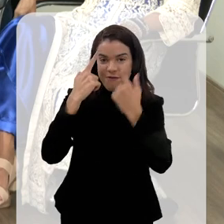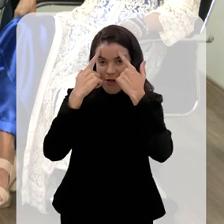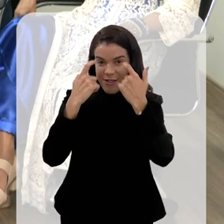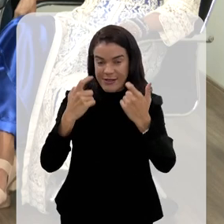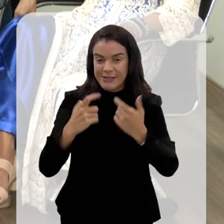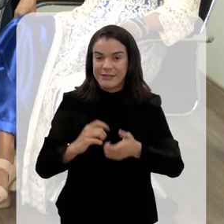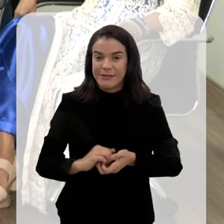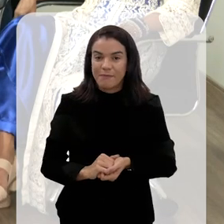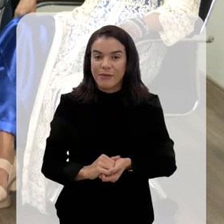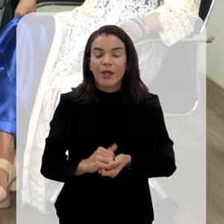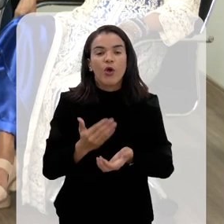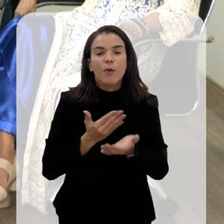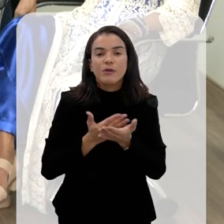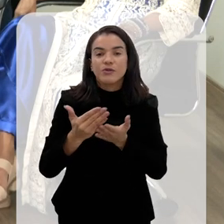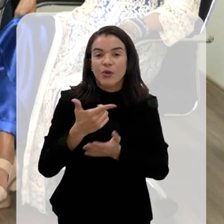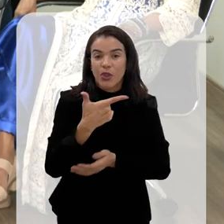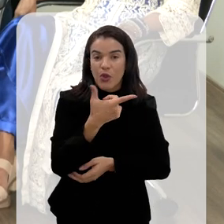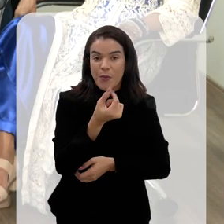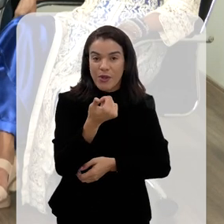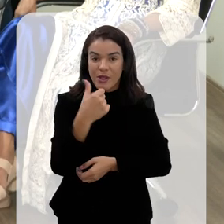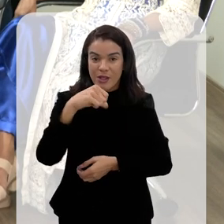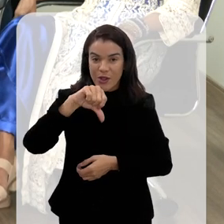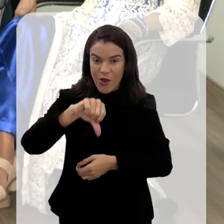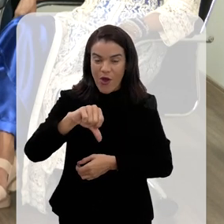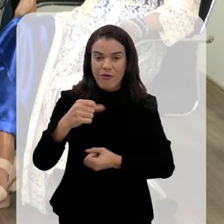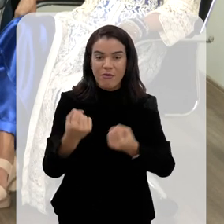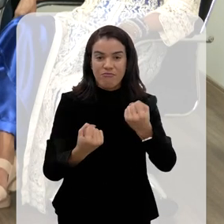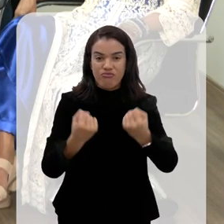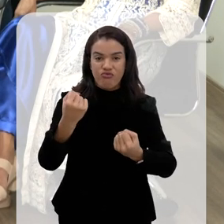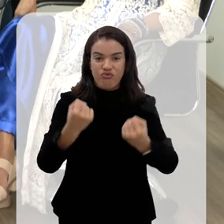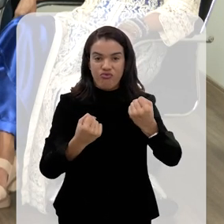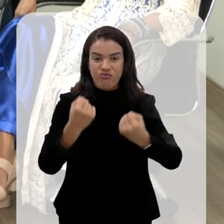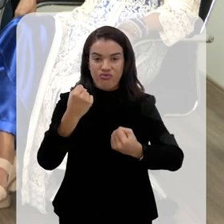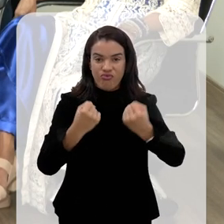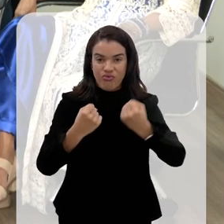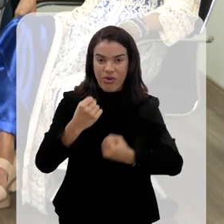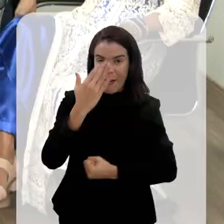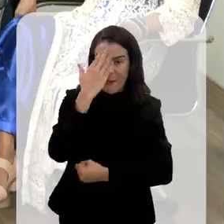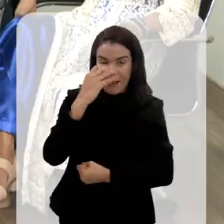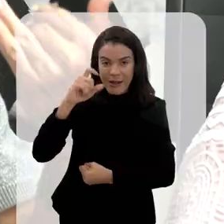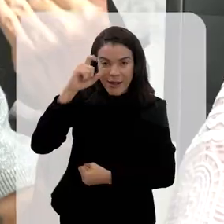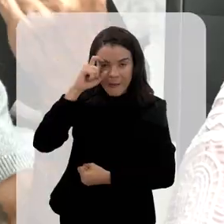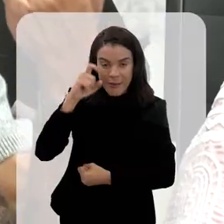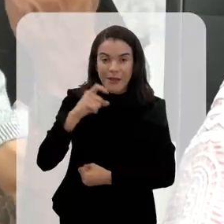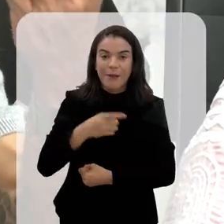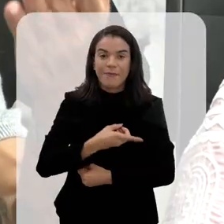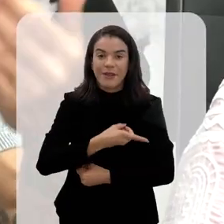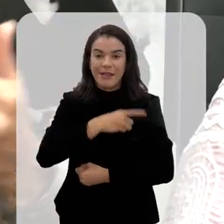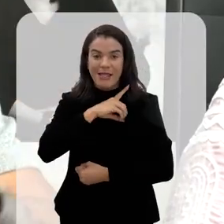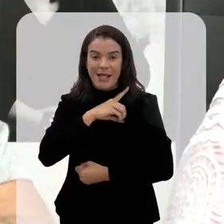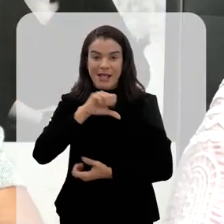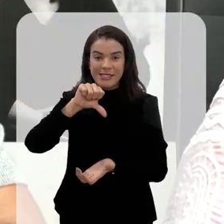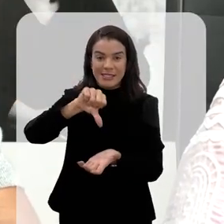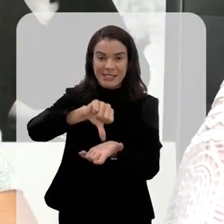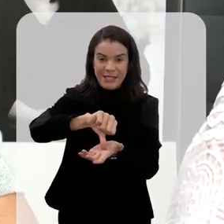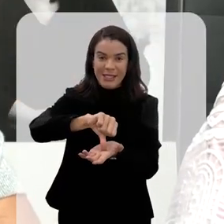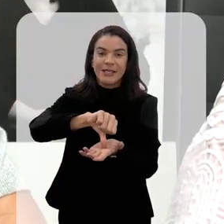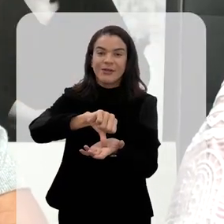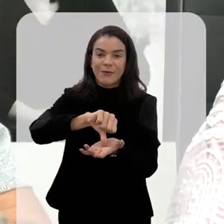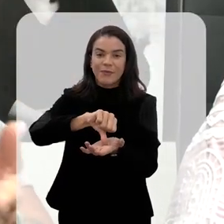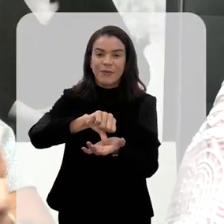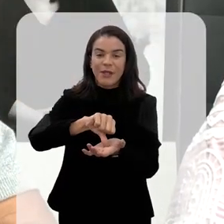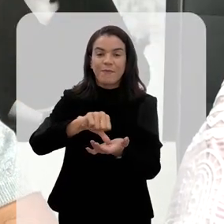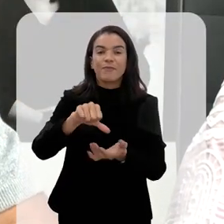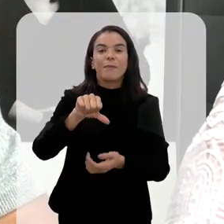a patrulha no Rio existe desde 2019, Patrulha Maria da Penha, e a Delegacia da Mulher, no Ardean